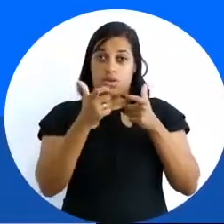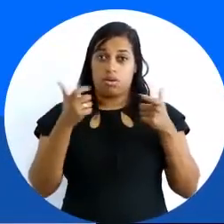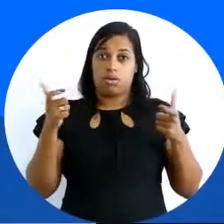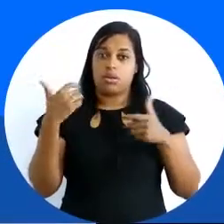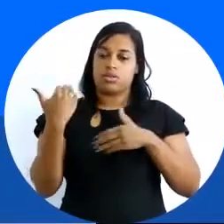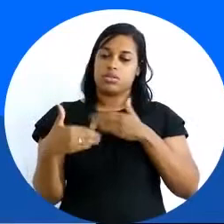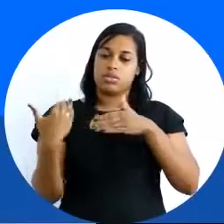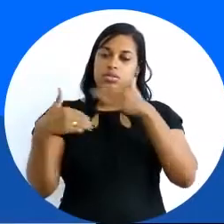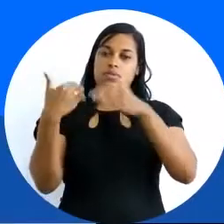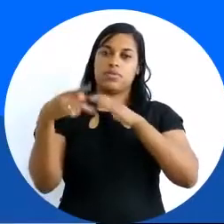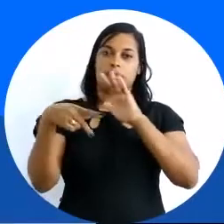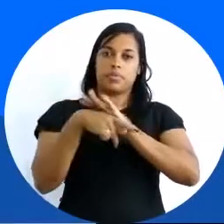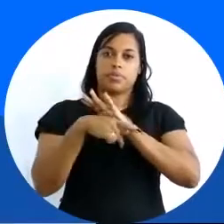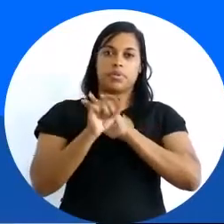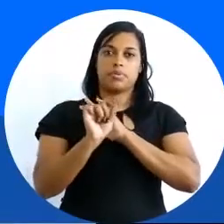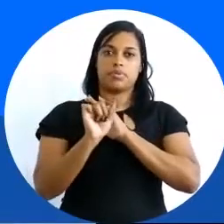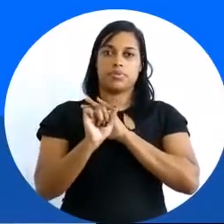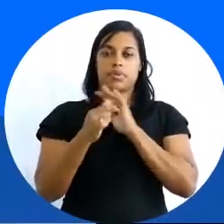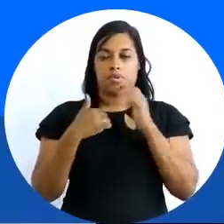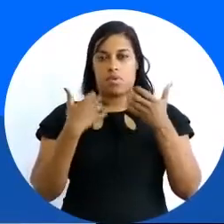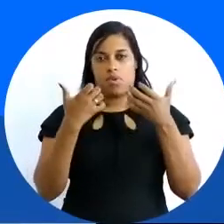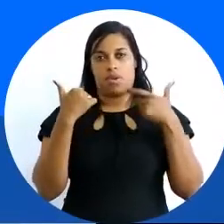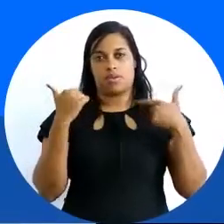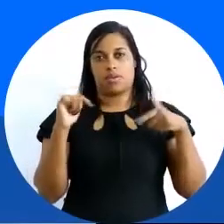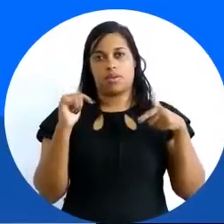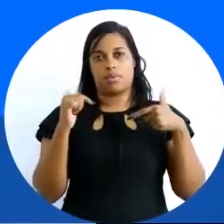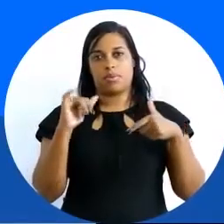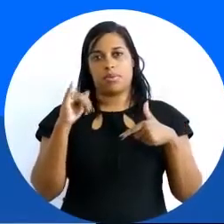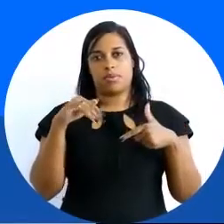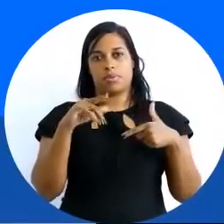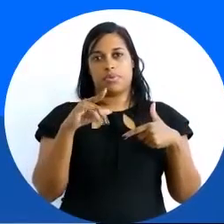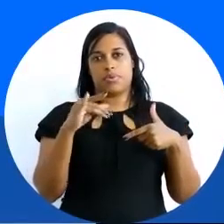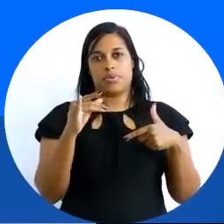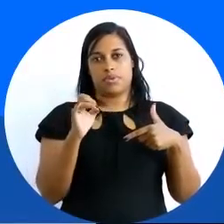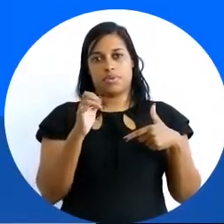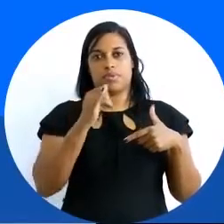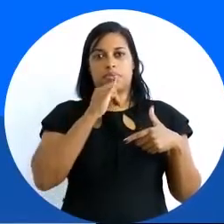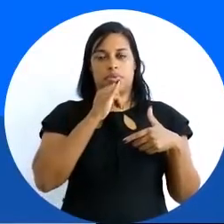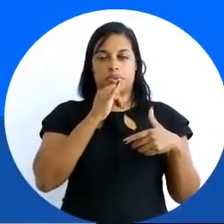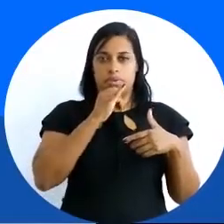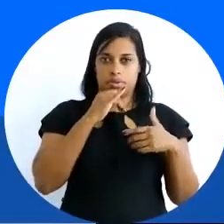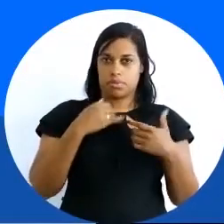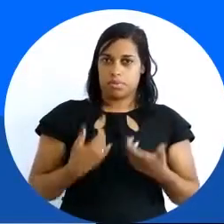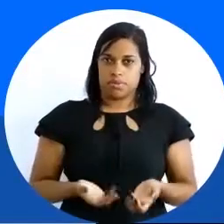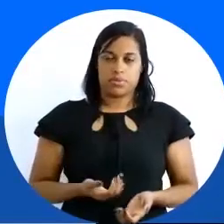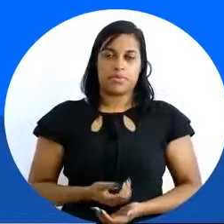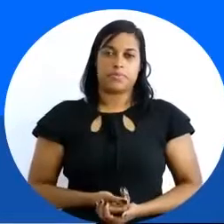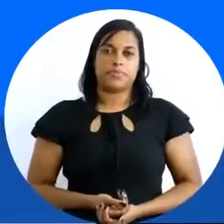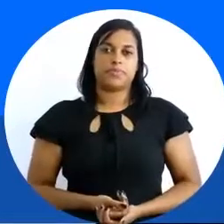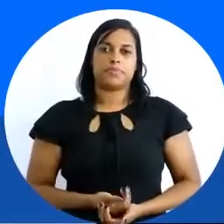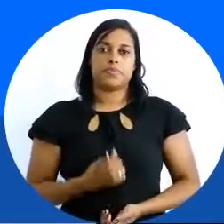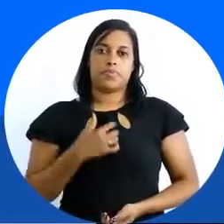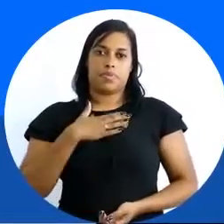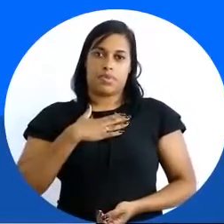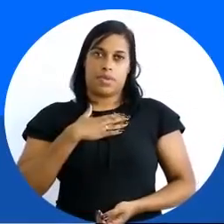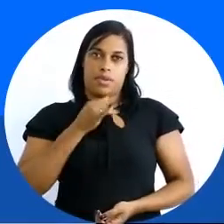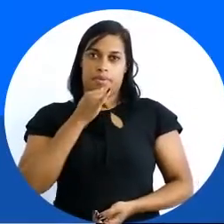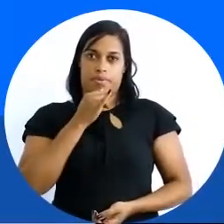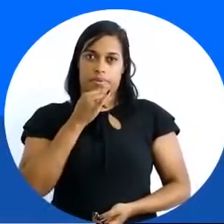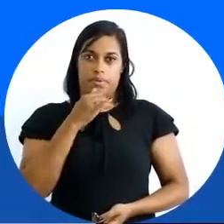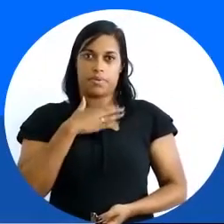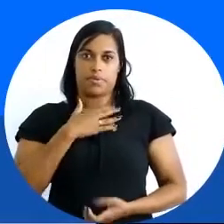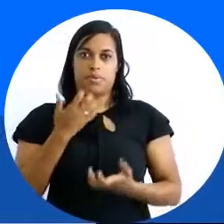eu desenvolver os meus pontos que eu quero trabalhar no meu índice. Por exemplo, eu quero tratar